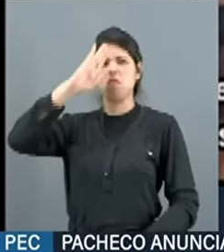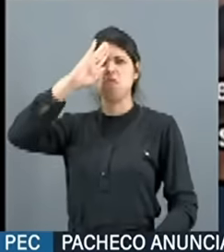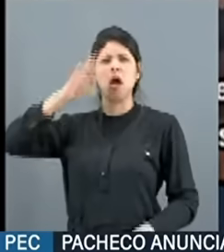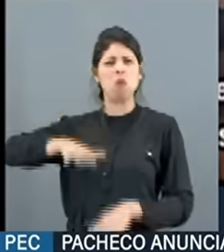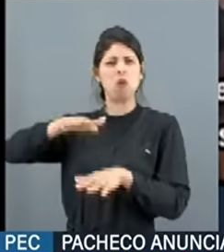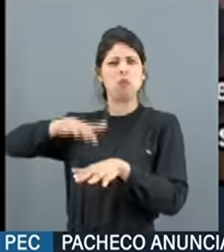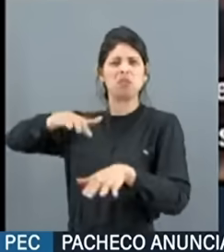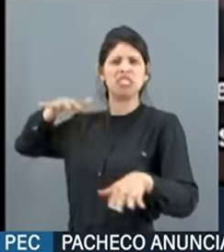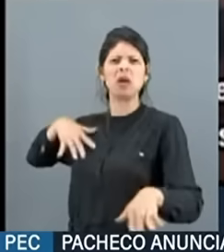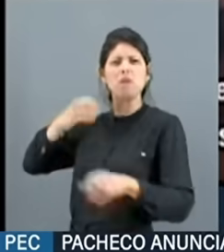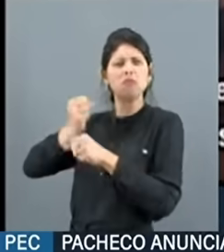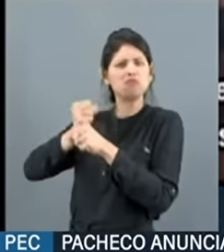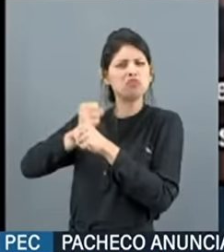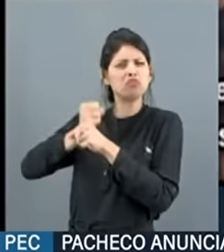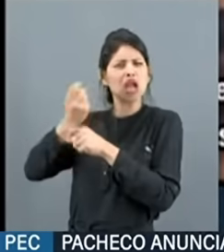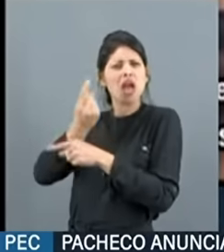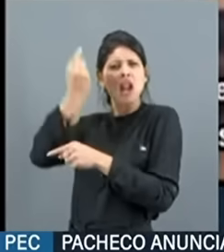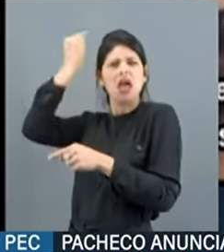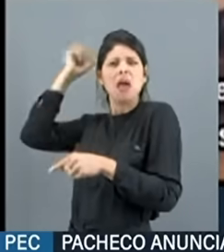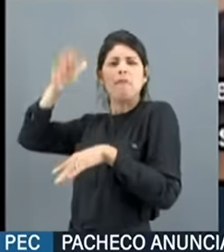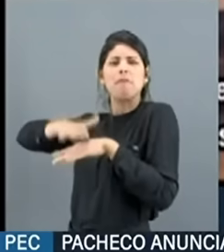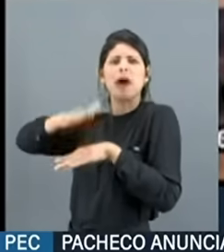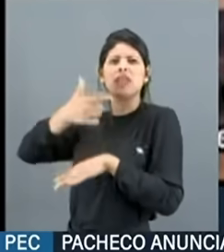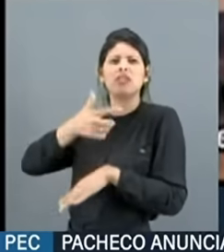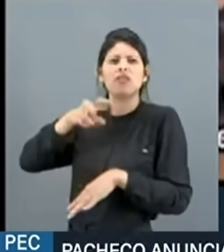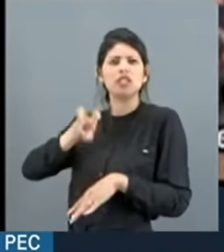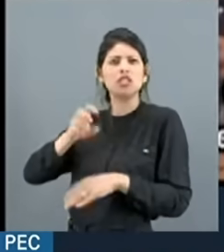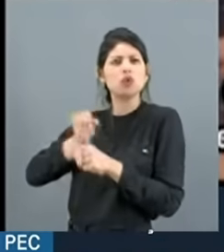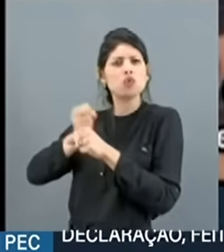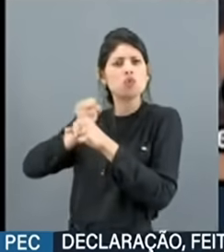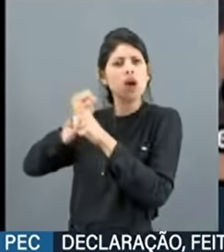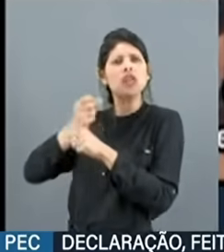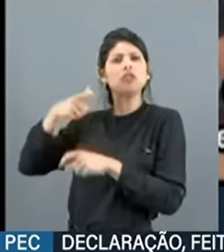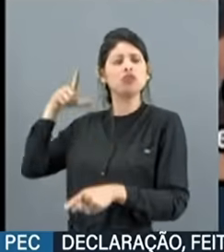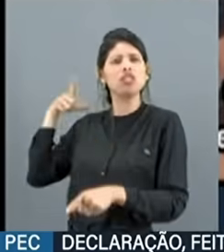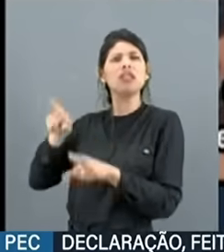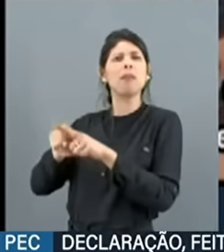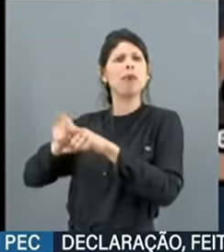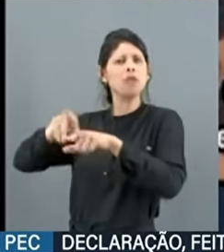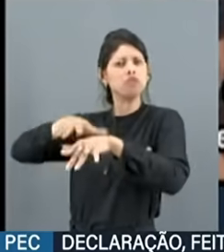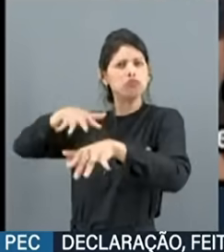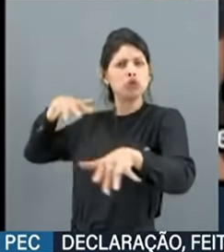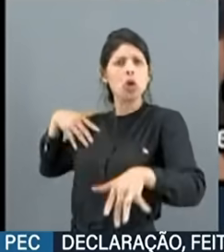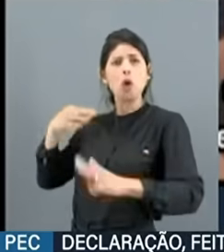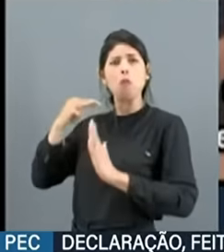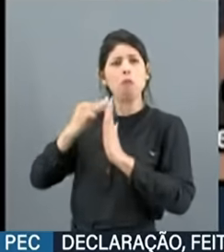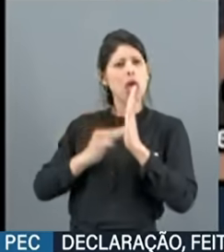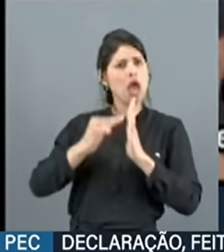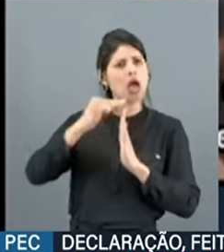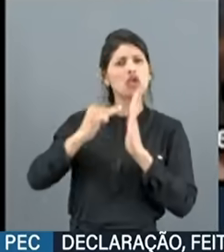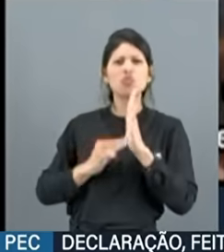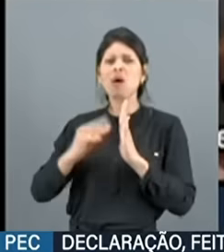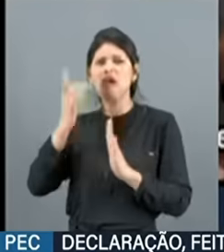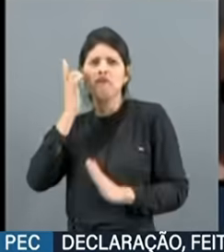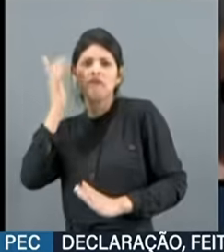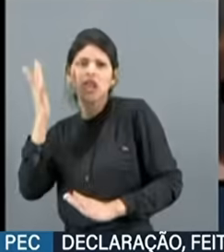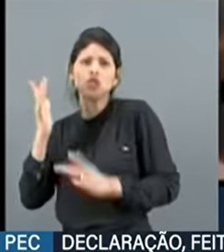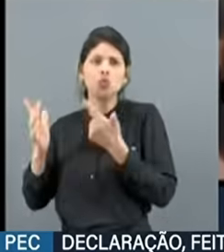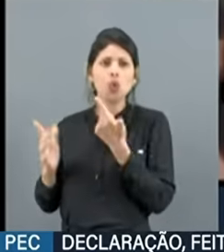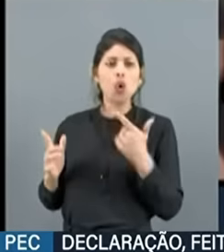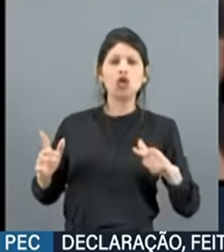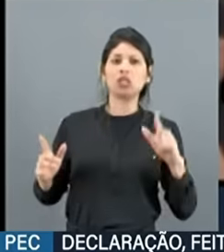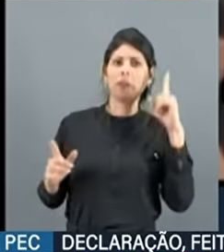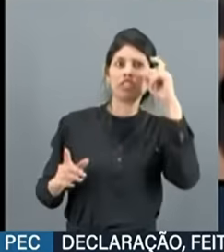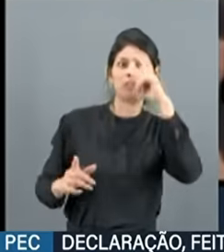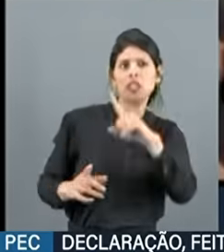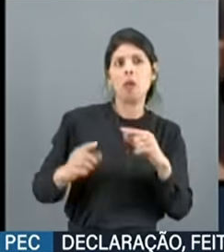parlamento, são mais de 25 anos de militância, e os métodos que eu acho que são mais eficientes, outros métodos que eu acho que são menos, mas eu não